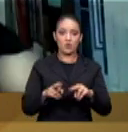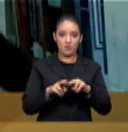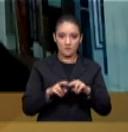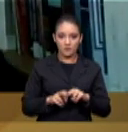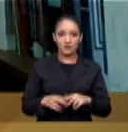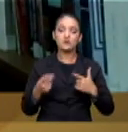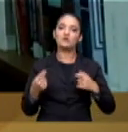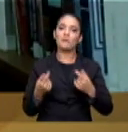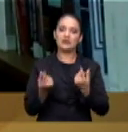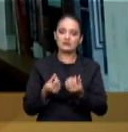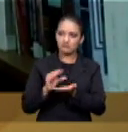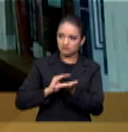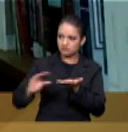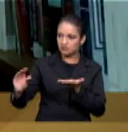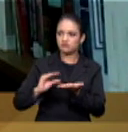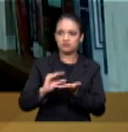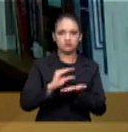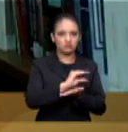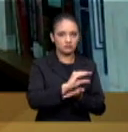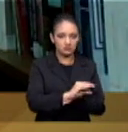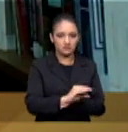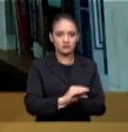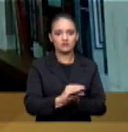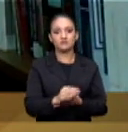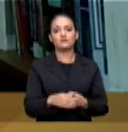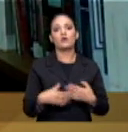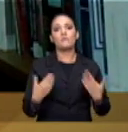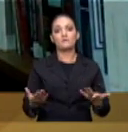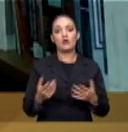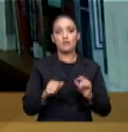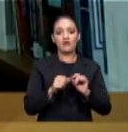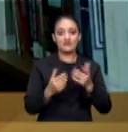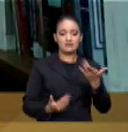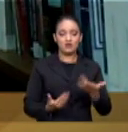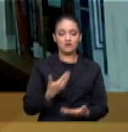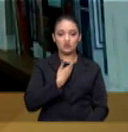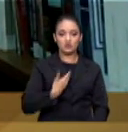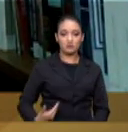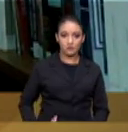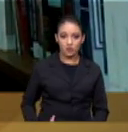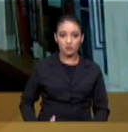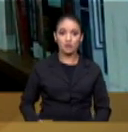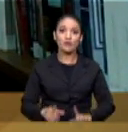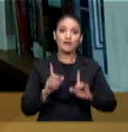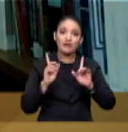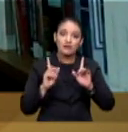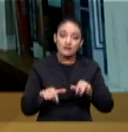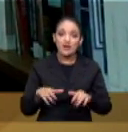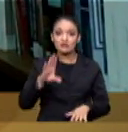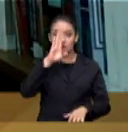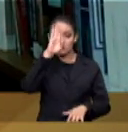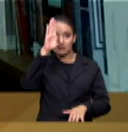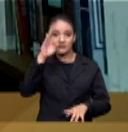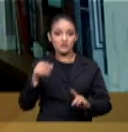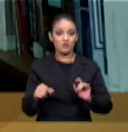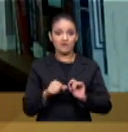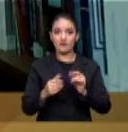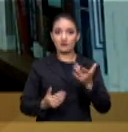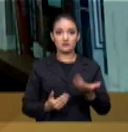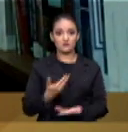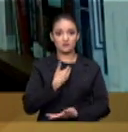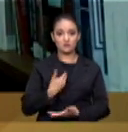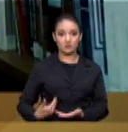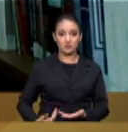de serviços públicos pelos municípios, que são os grandes carregadores de piano no país dos serviços públicos prestados ao cidadão.